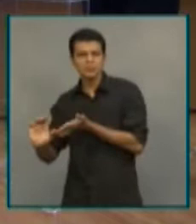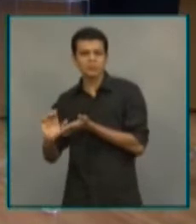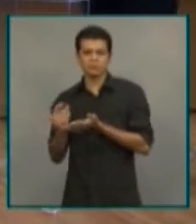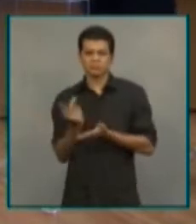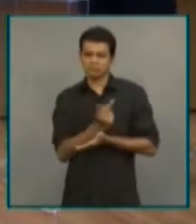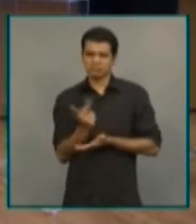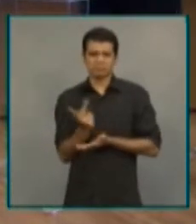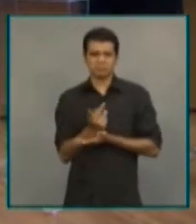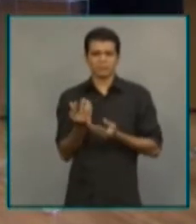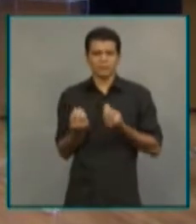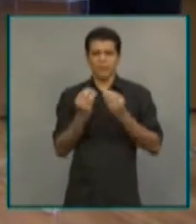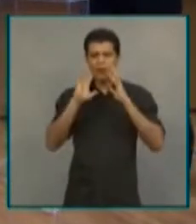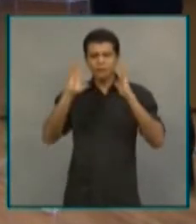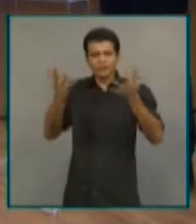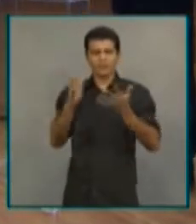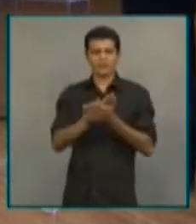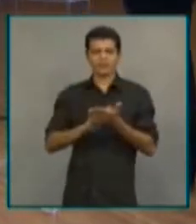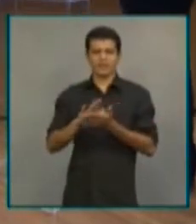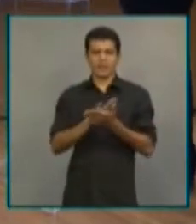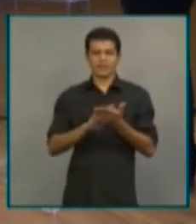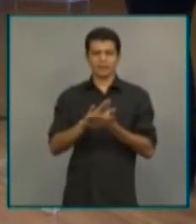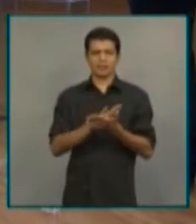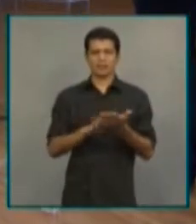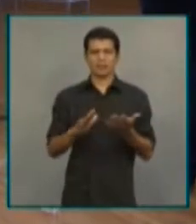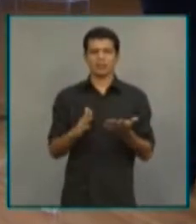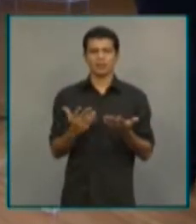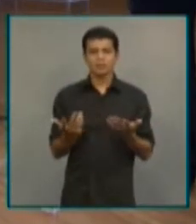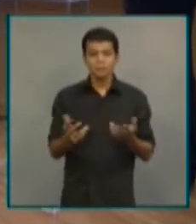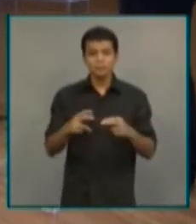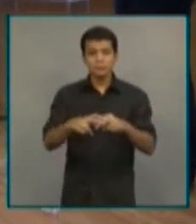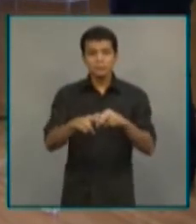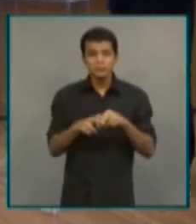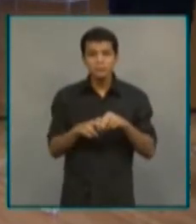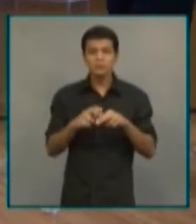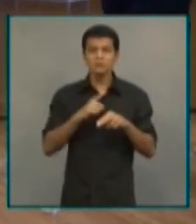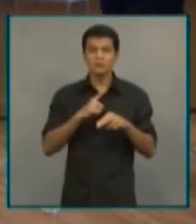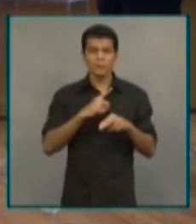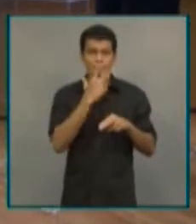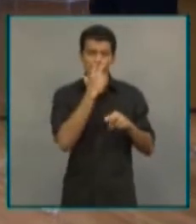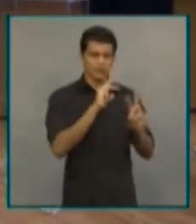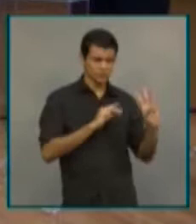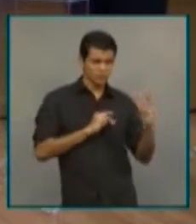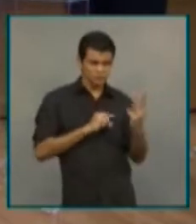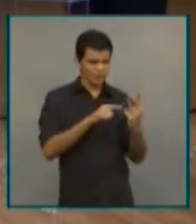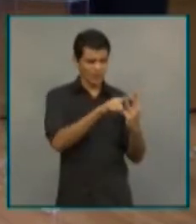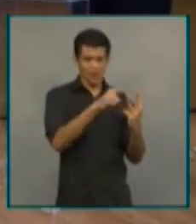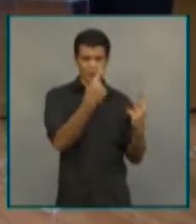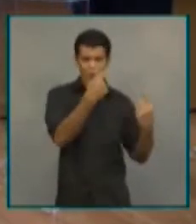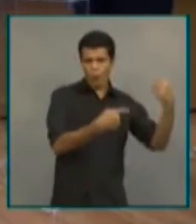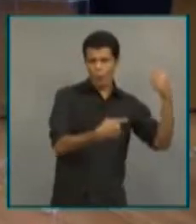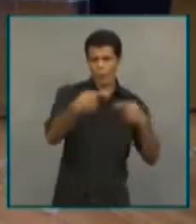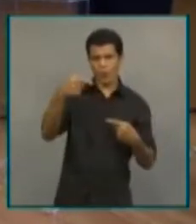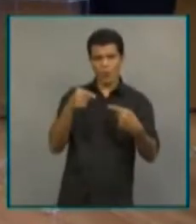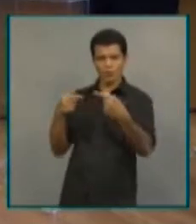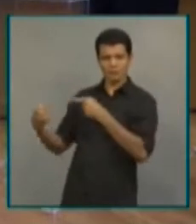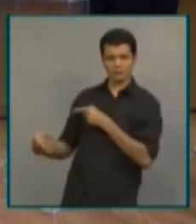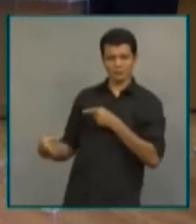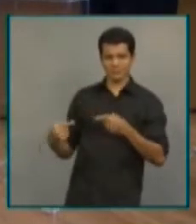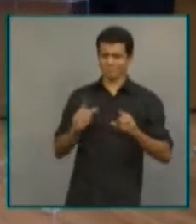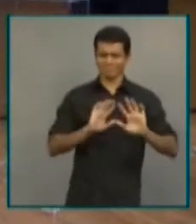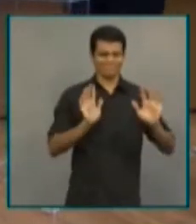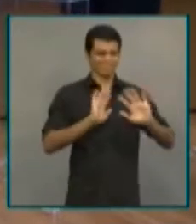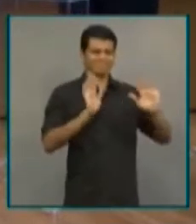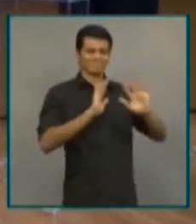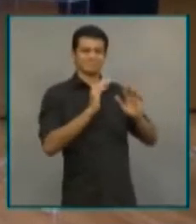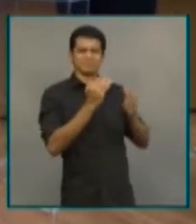agora, neste momento de eleição, os senhores se unem dizendo que são oposição. Os senhores fazem oposição à advocacia. E o senhor já